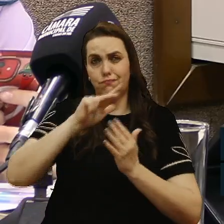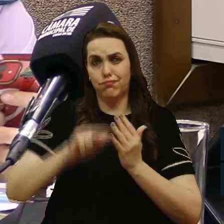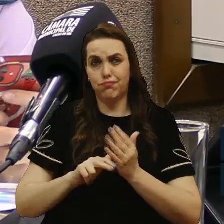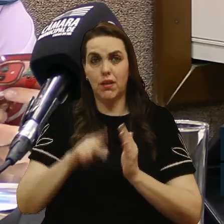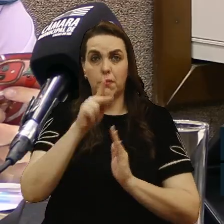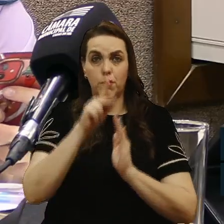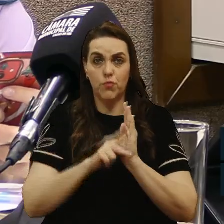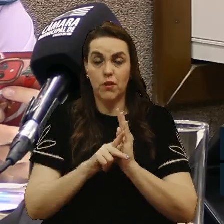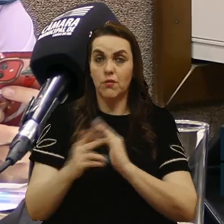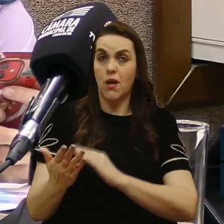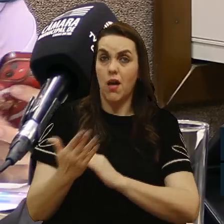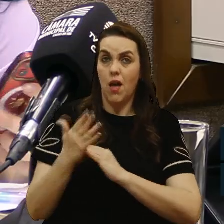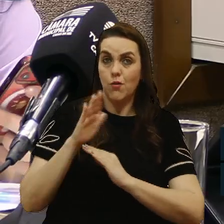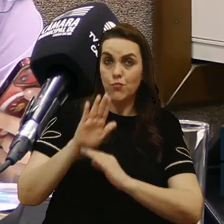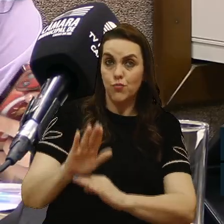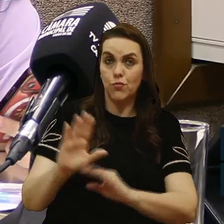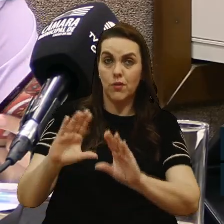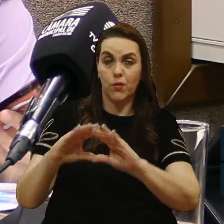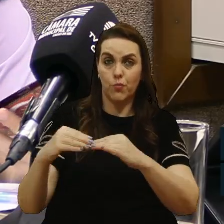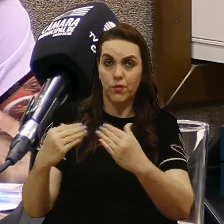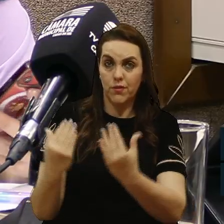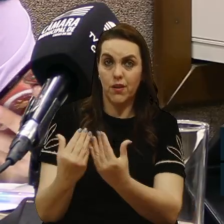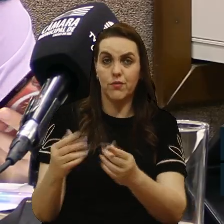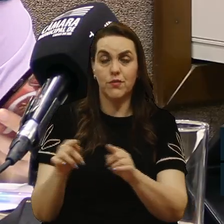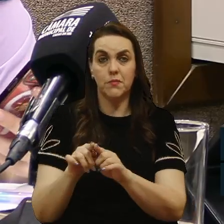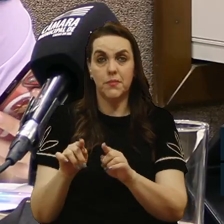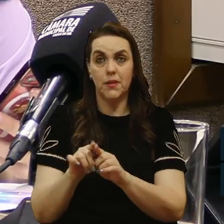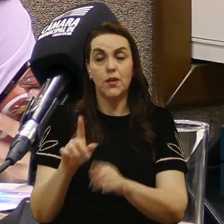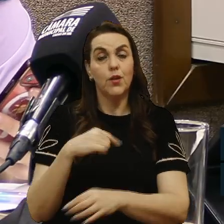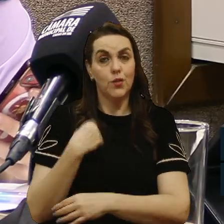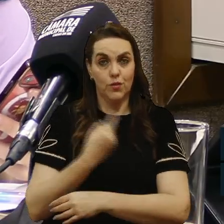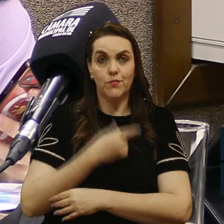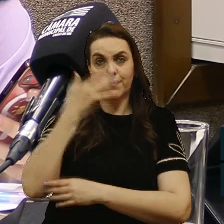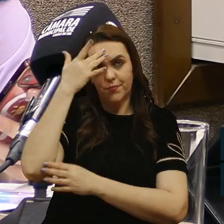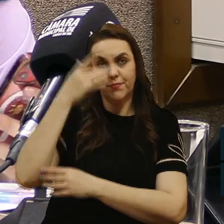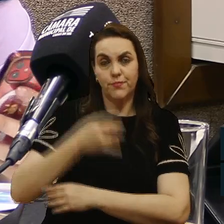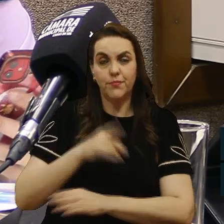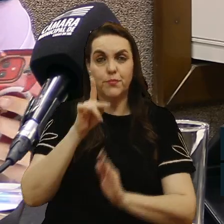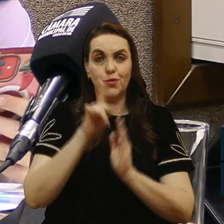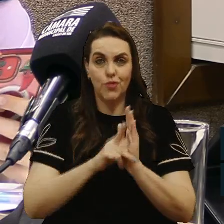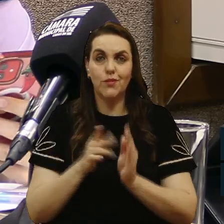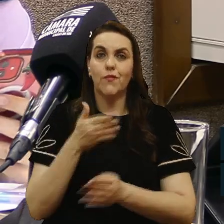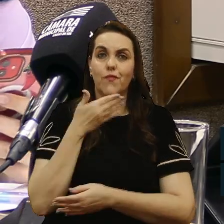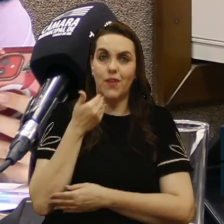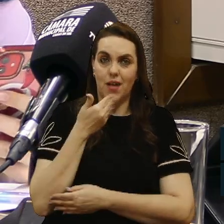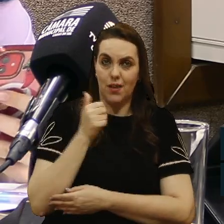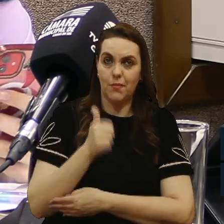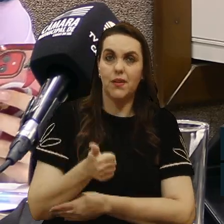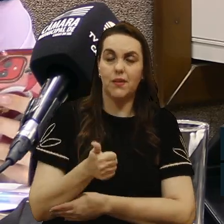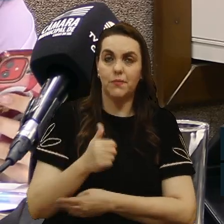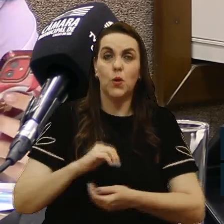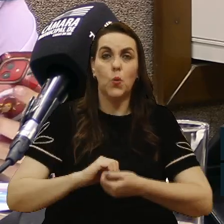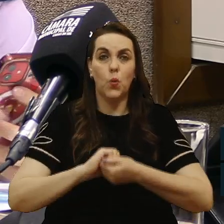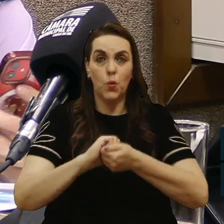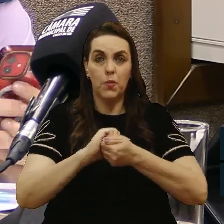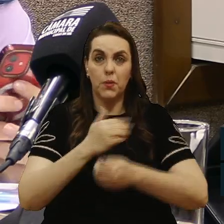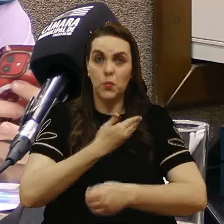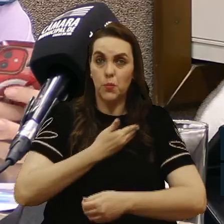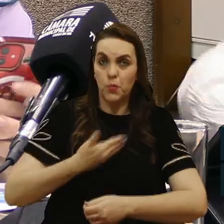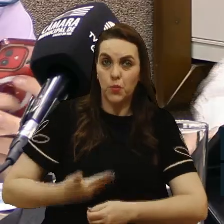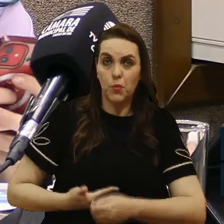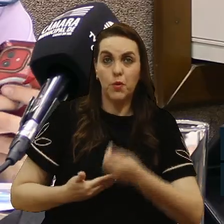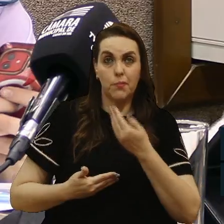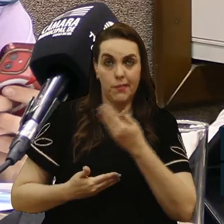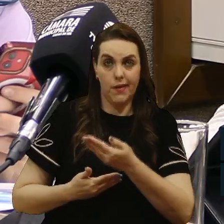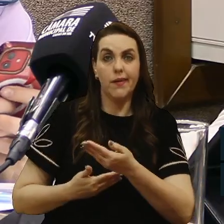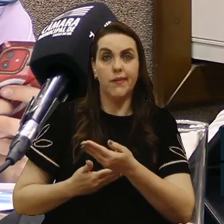nossa comunidade. Vereadora Sandra, nós entendemos que muitos desses projetos são válidos. Queria fazer um cumprimento público a ele, que em toda